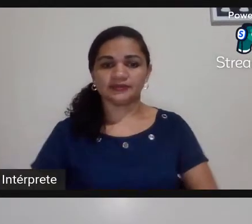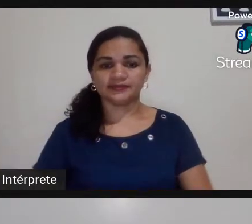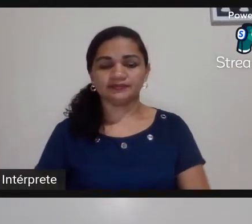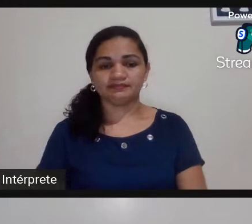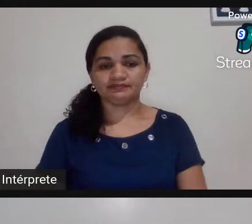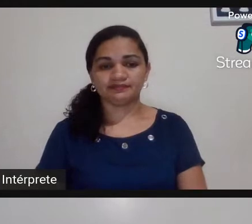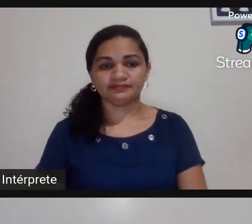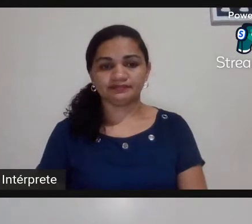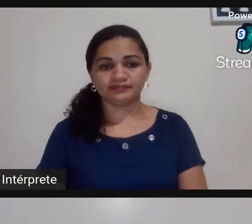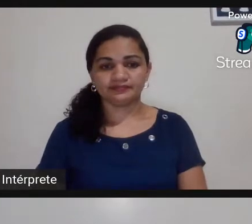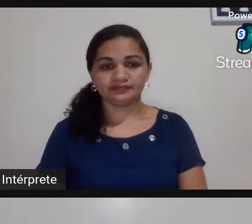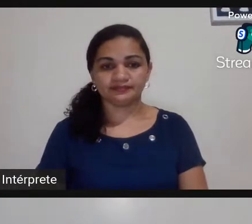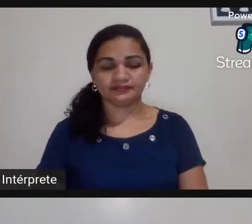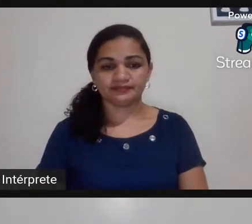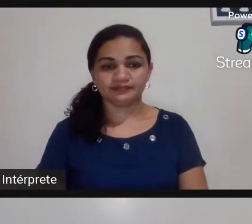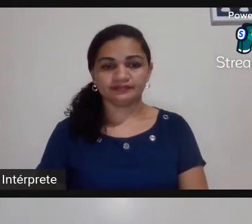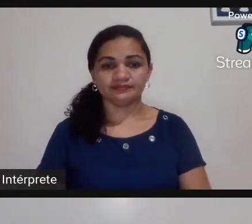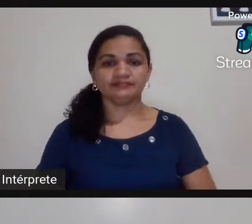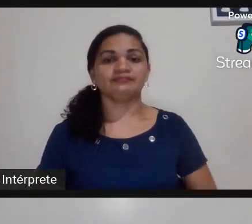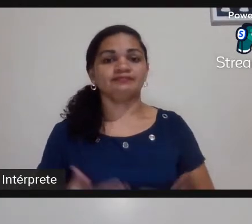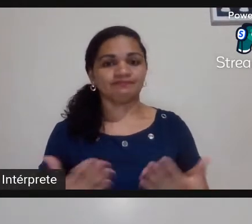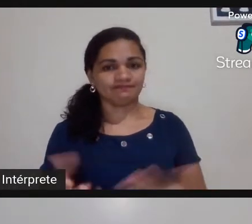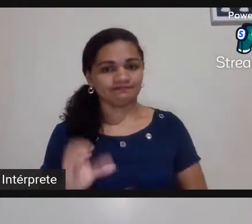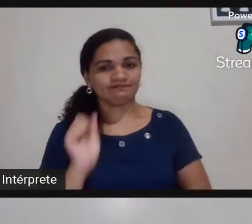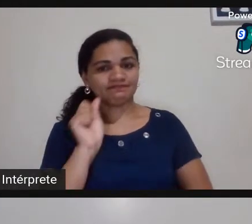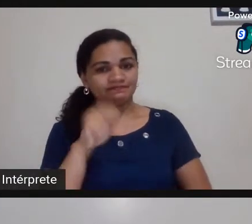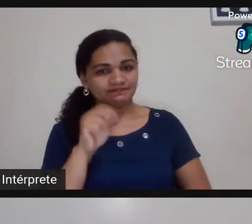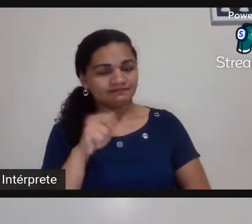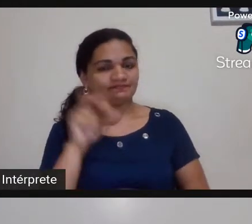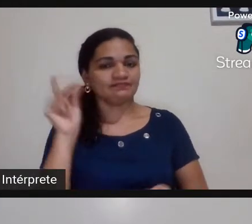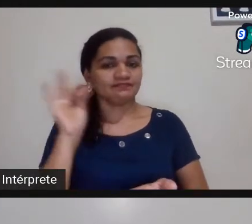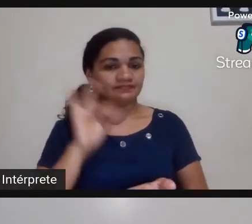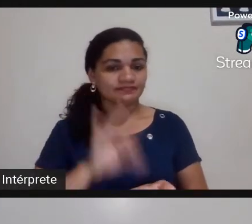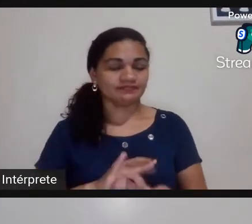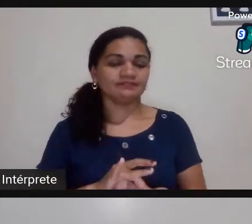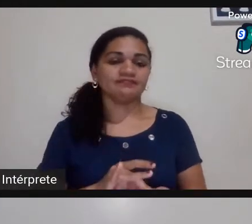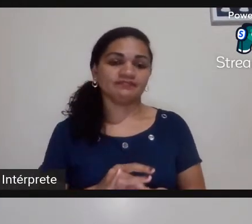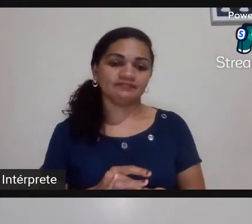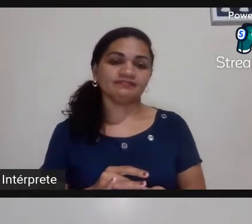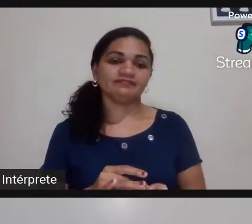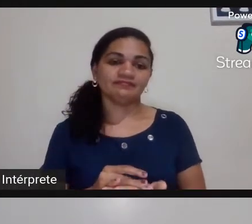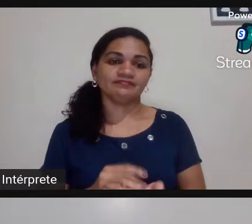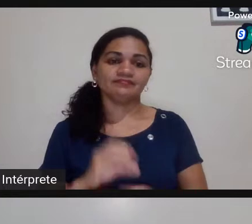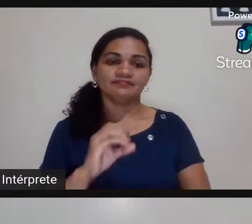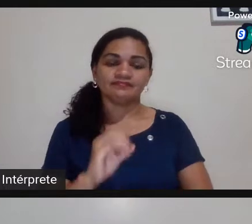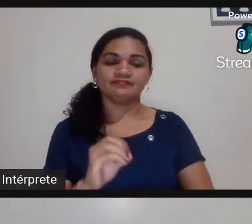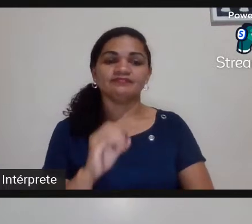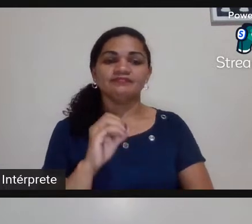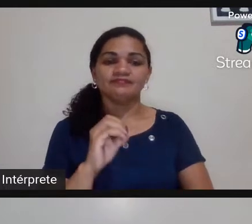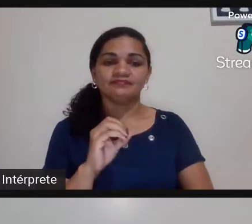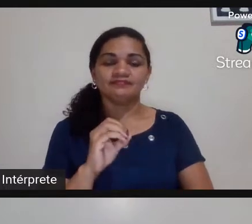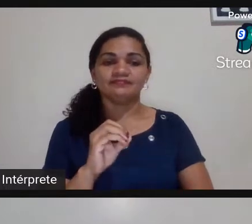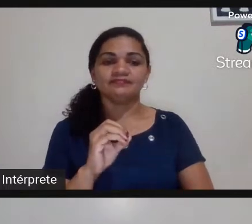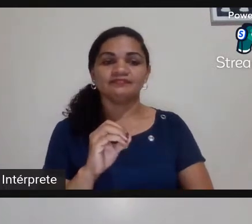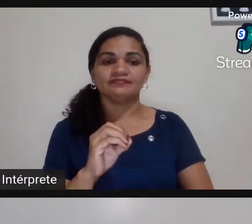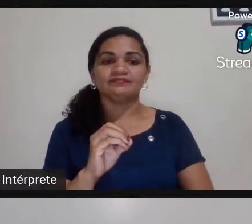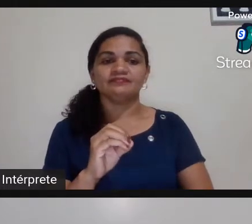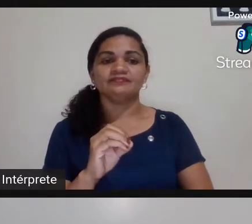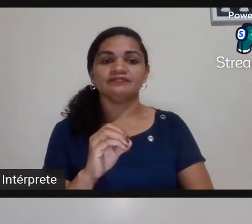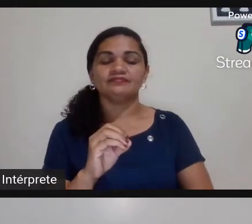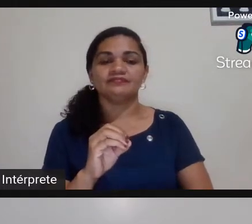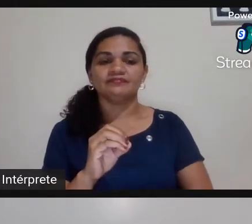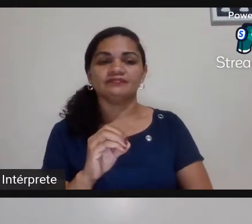sim é inclusive é apesar do ABS muito recente né o consumo sustentável